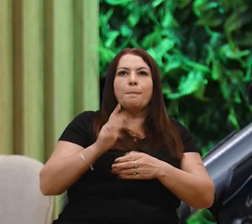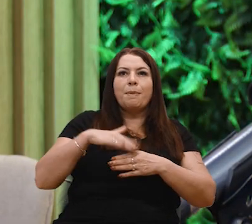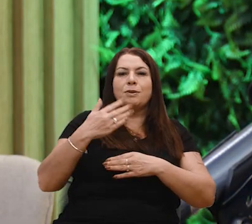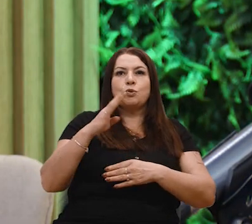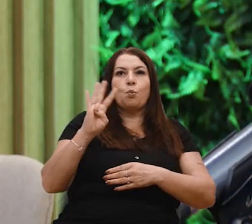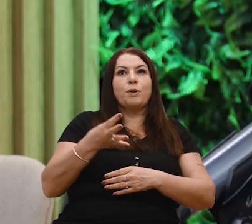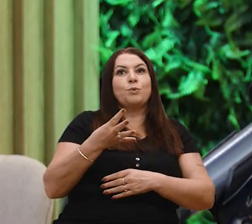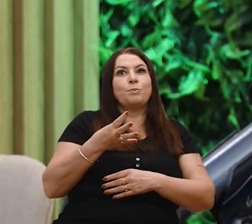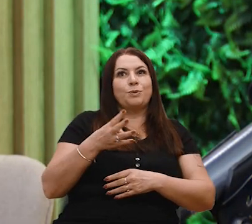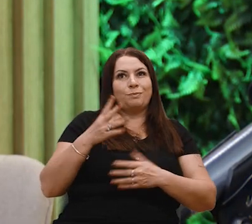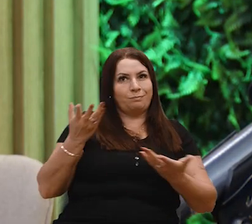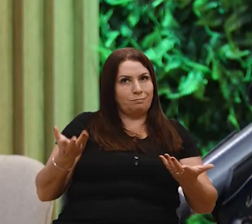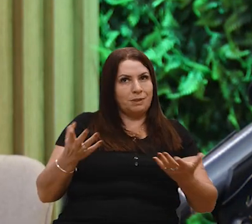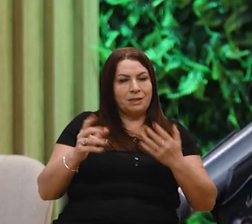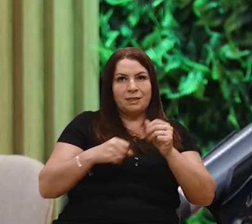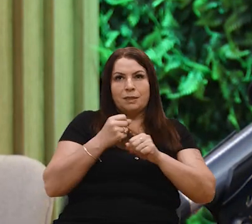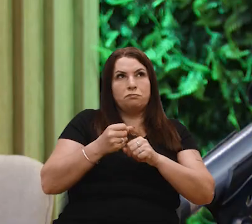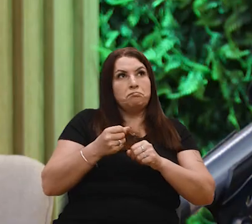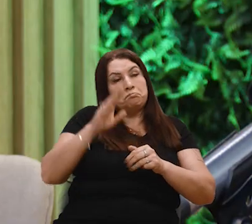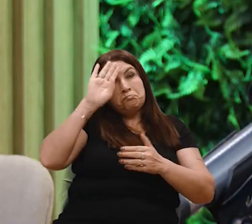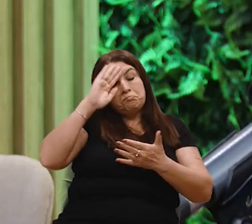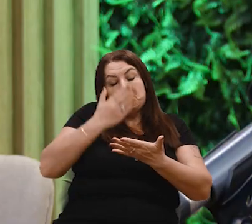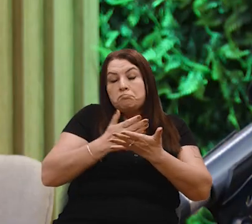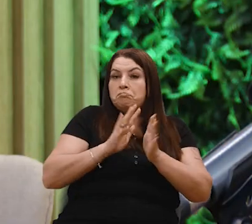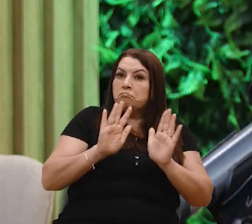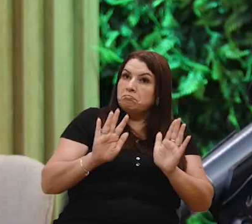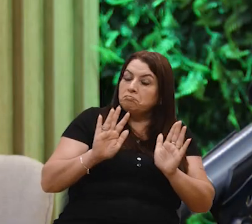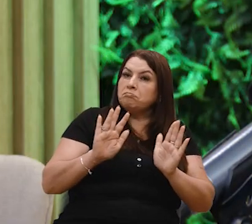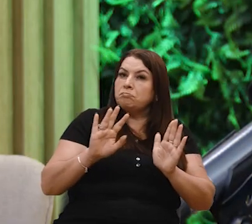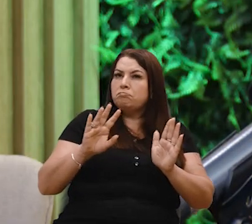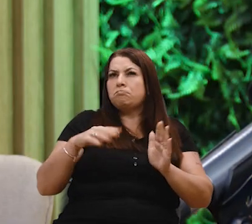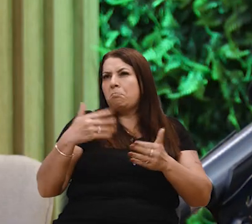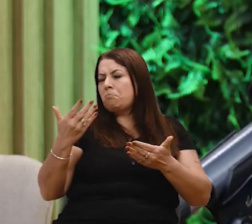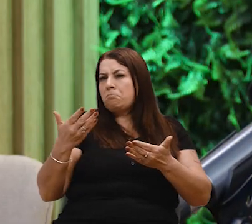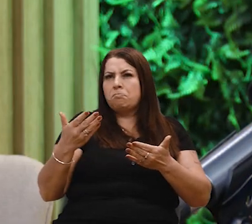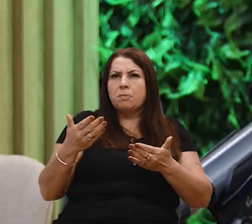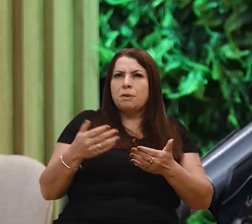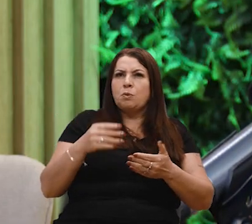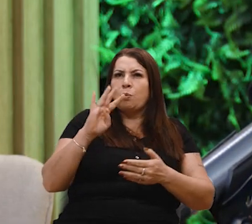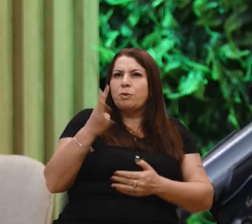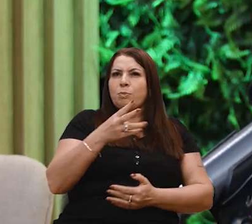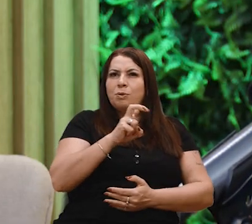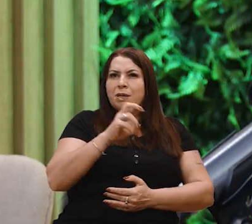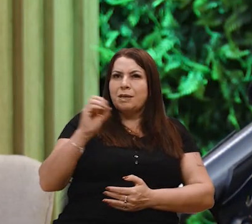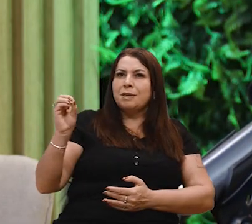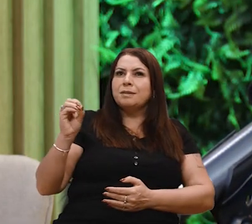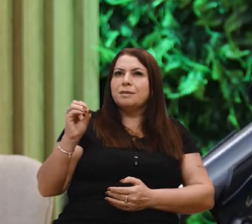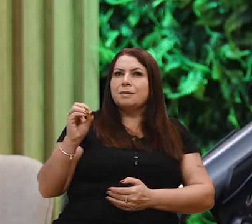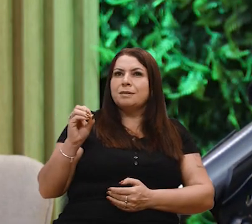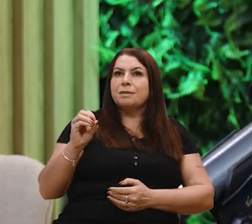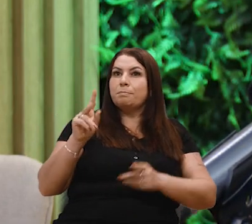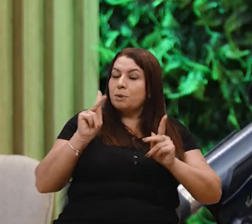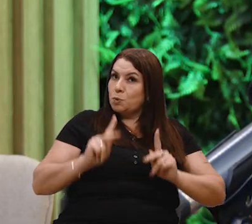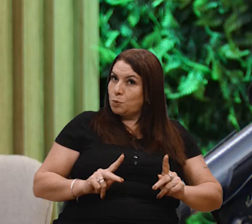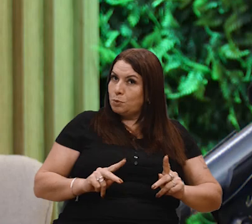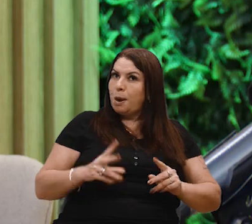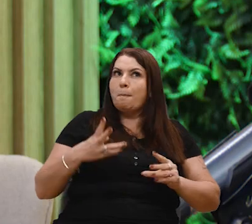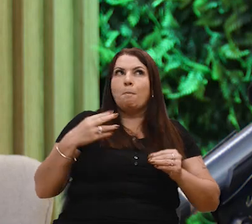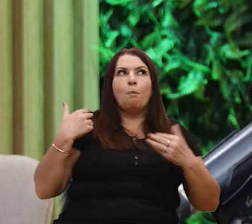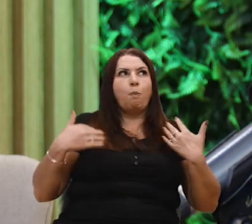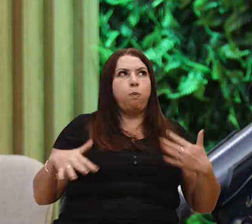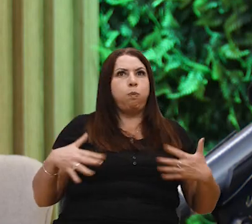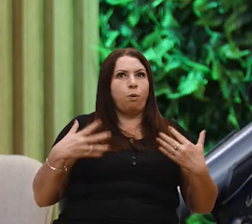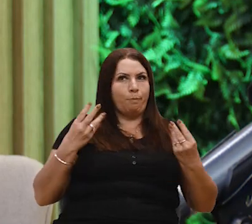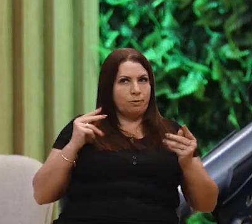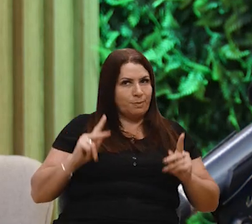passado ultrapassou 4.000. Esse ano eu acredito, né, que vai perto de 4.500, 1.500